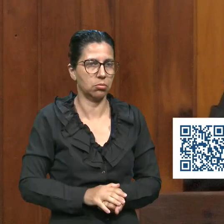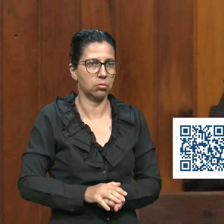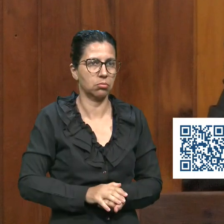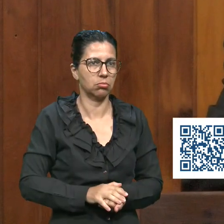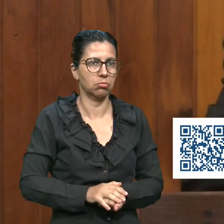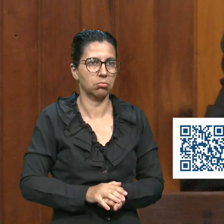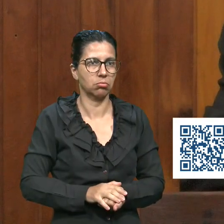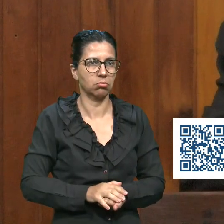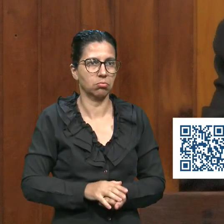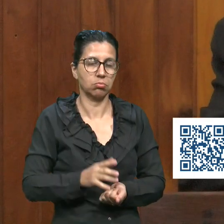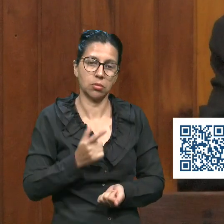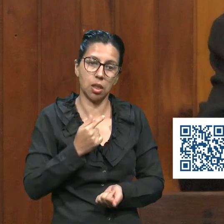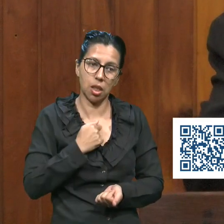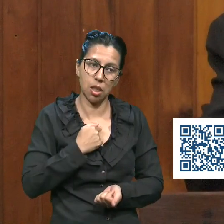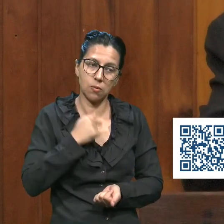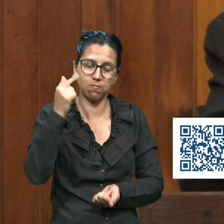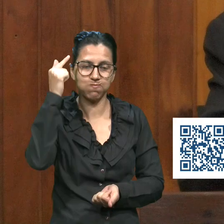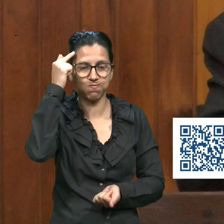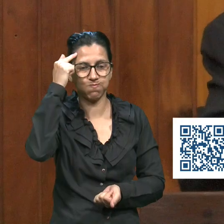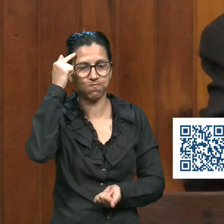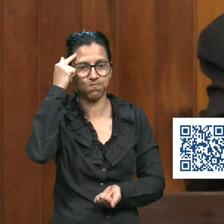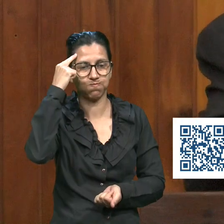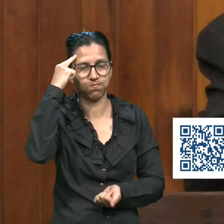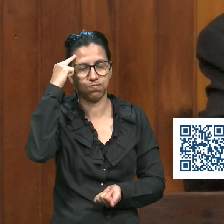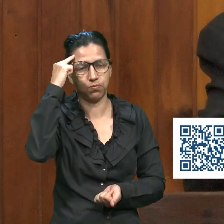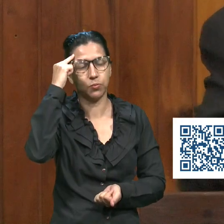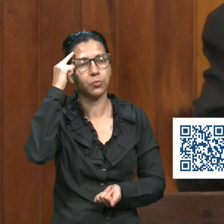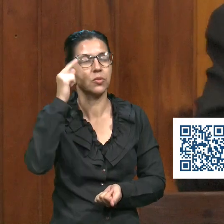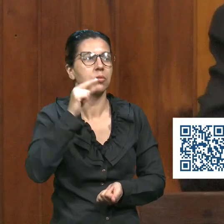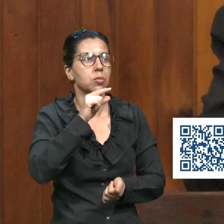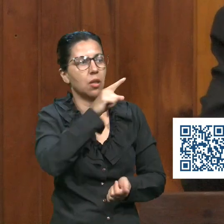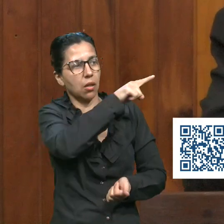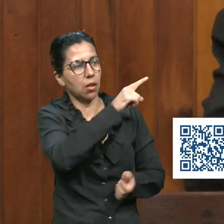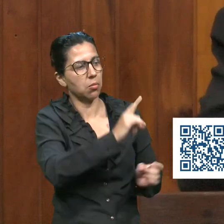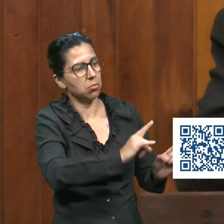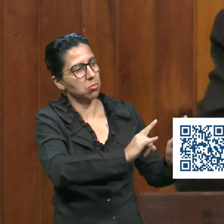em princípio, não desejo, mas acho que para recuperar...